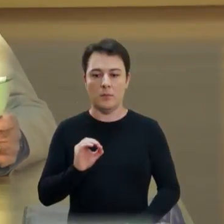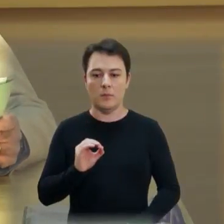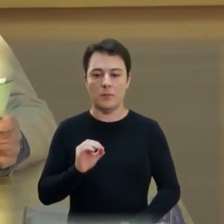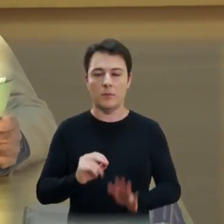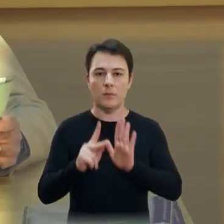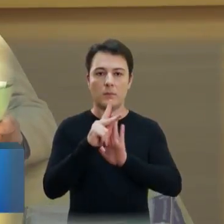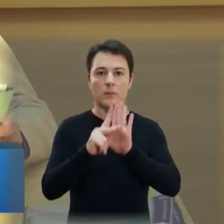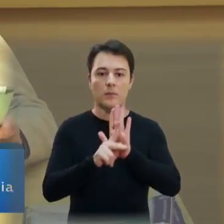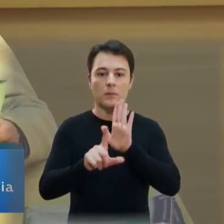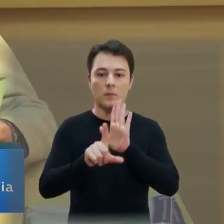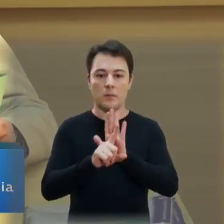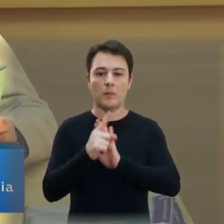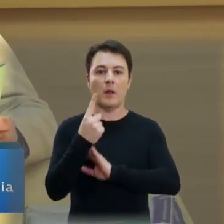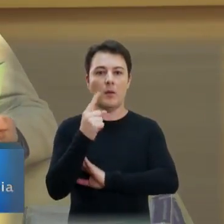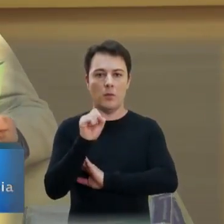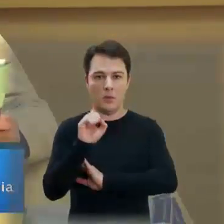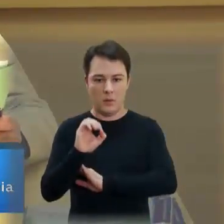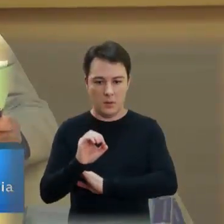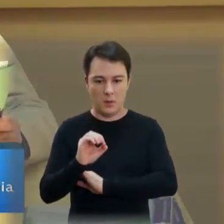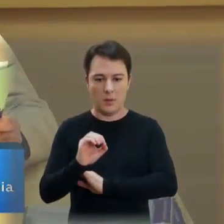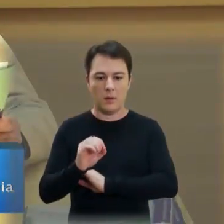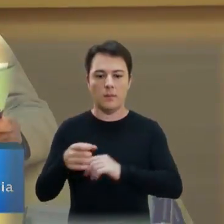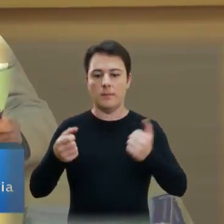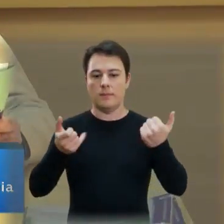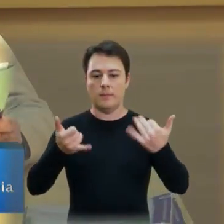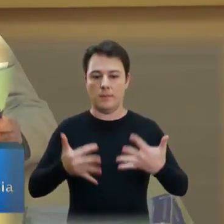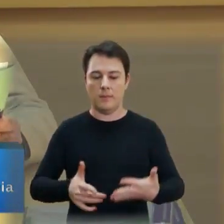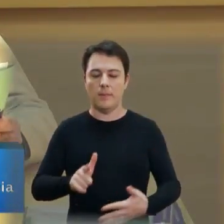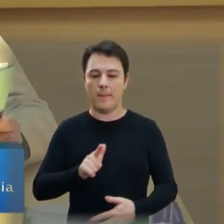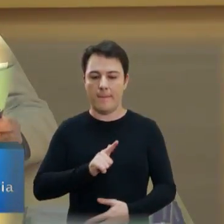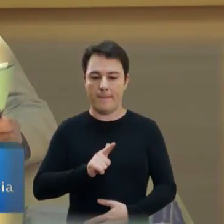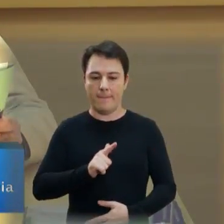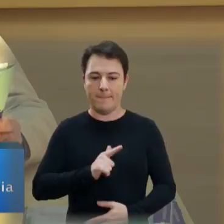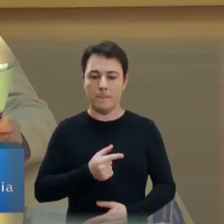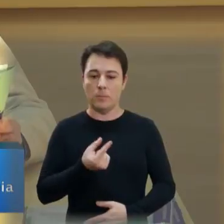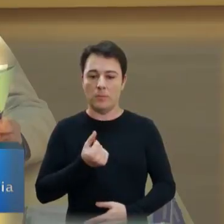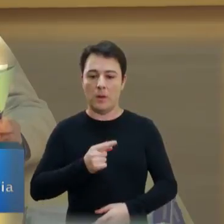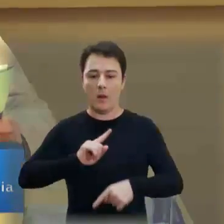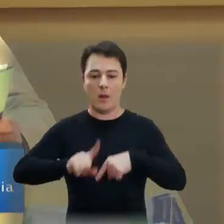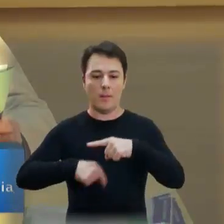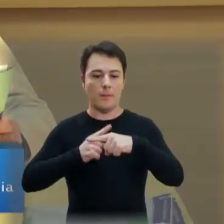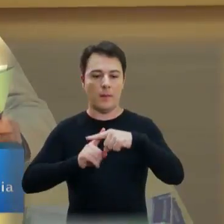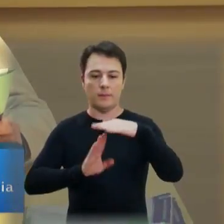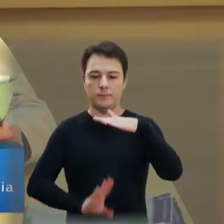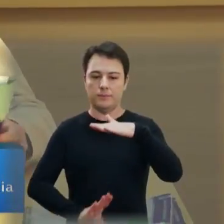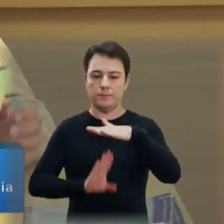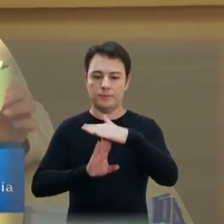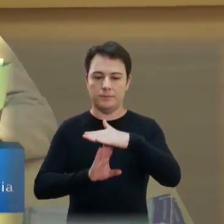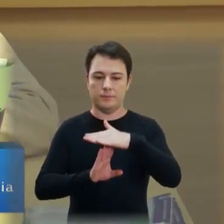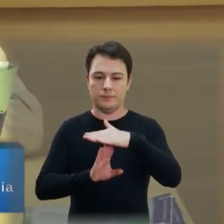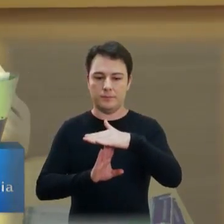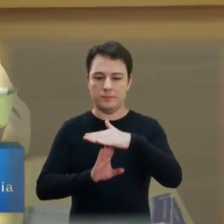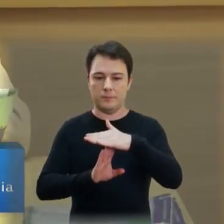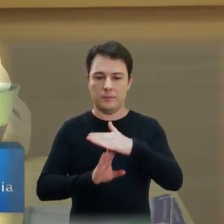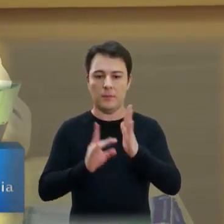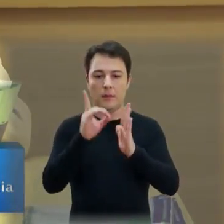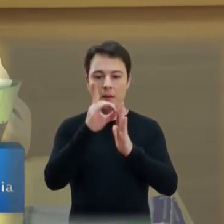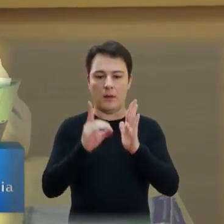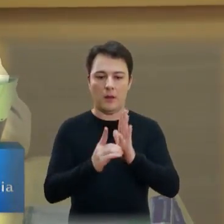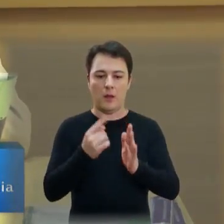Projeto de lei 180/2020 ratifica a abertura pelo Poder Executivo do crédito adicional extraordinário previsto no